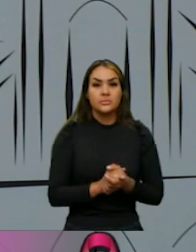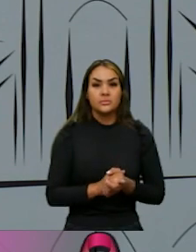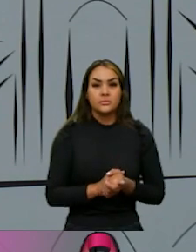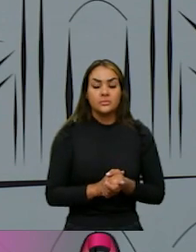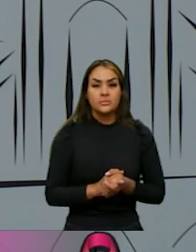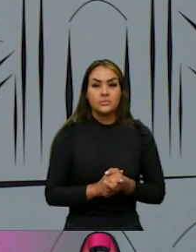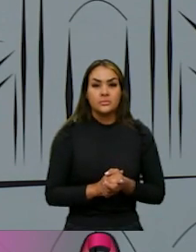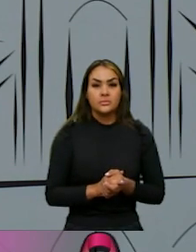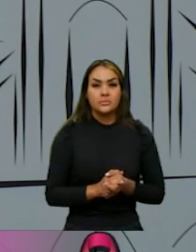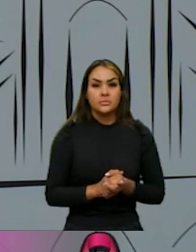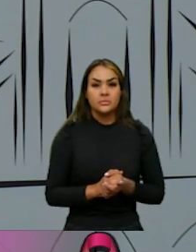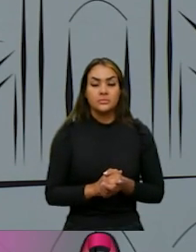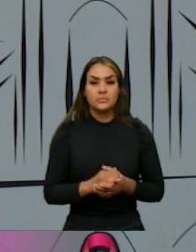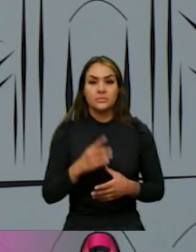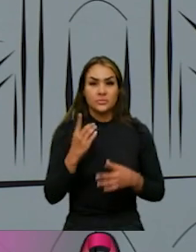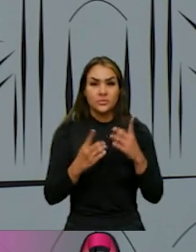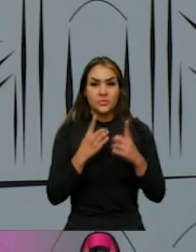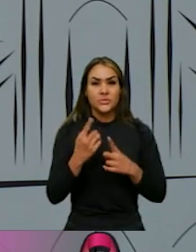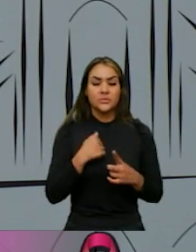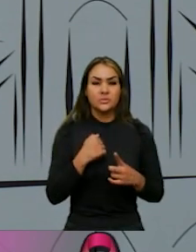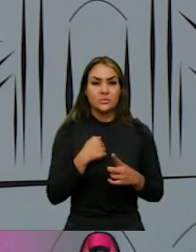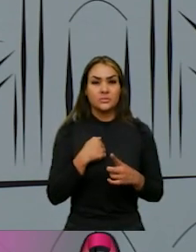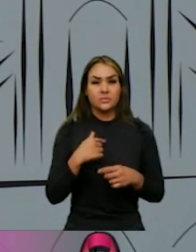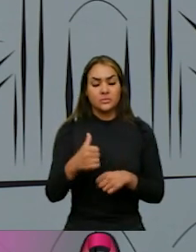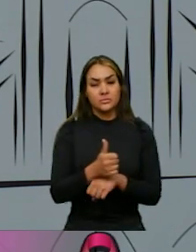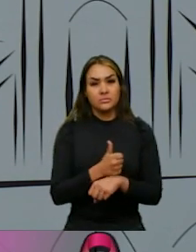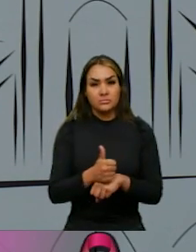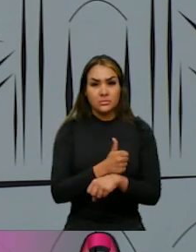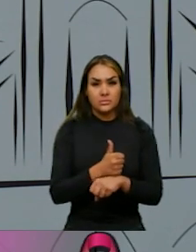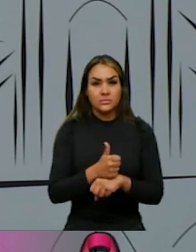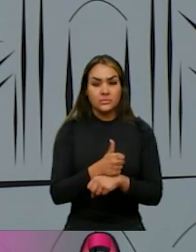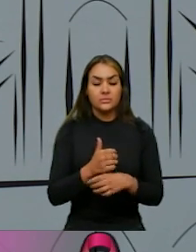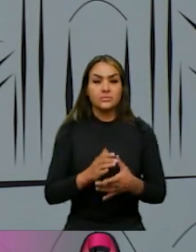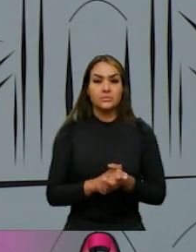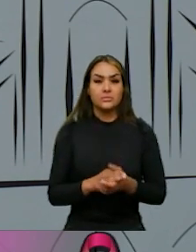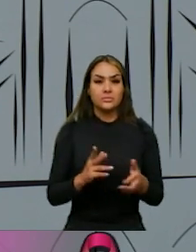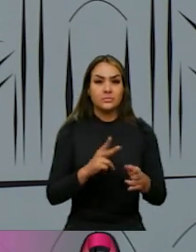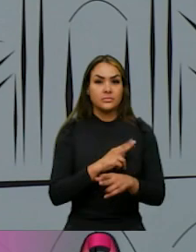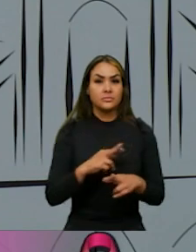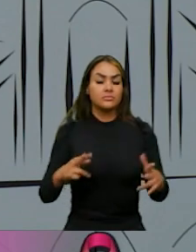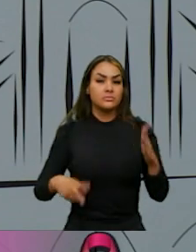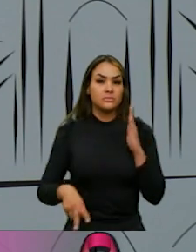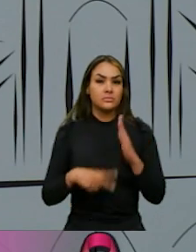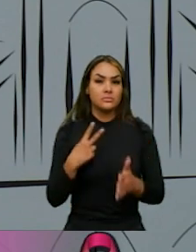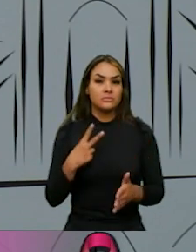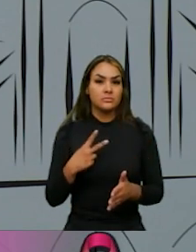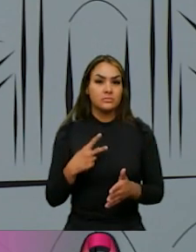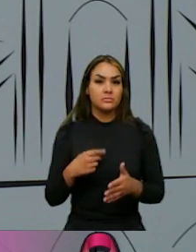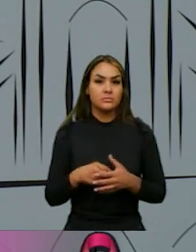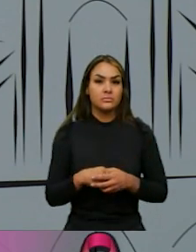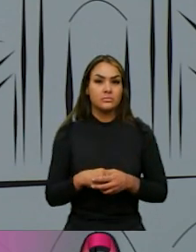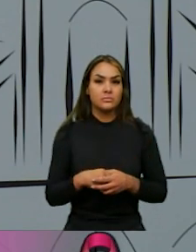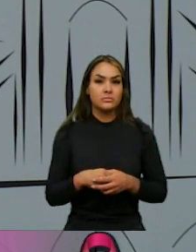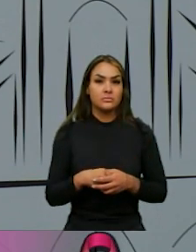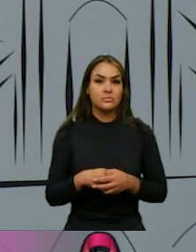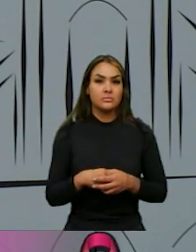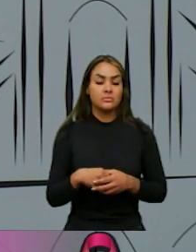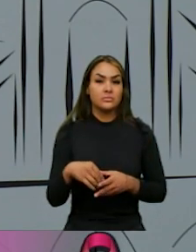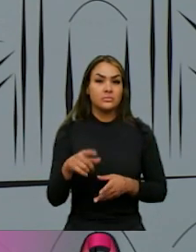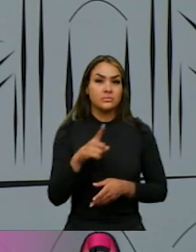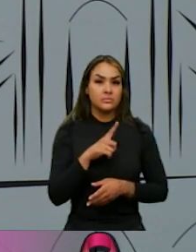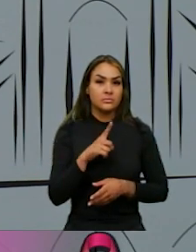Desde a época da minha carreira, senhora presidente, por inúmeras vezes tive o desprazer de atender